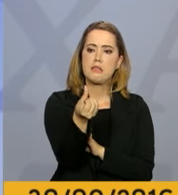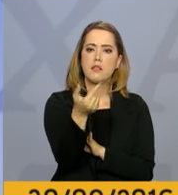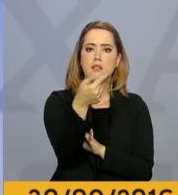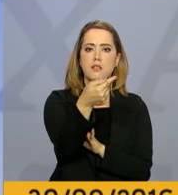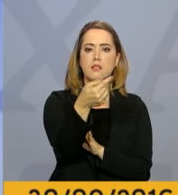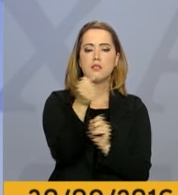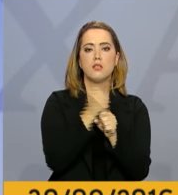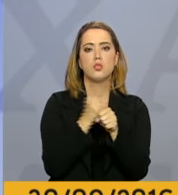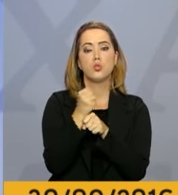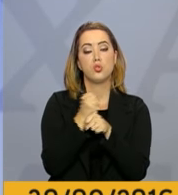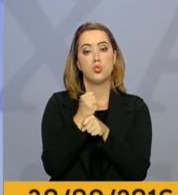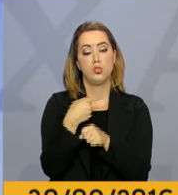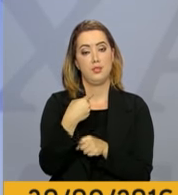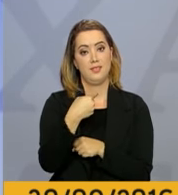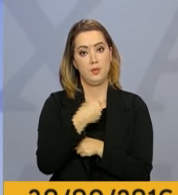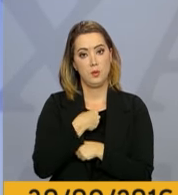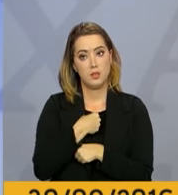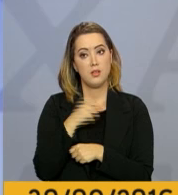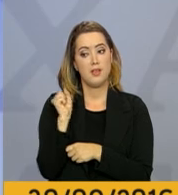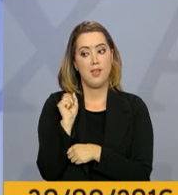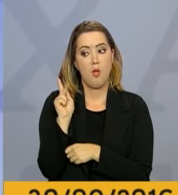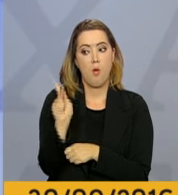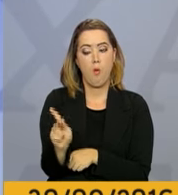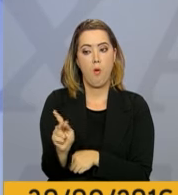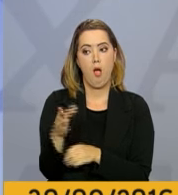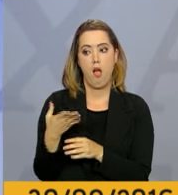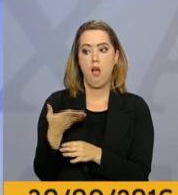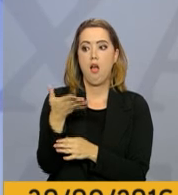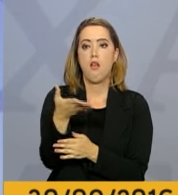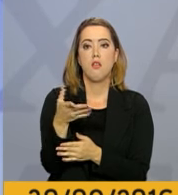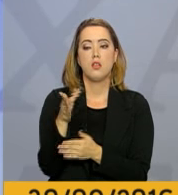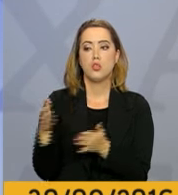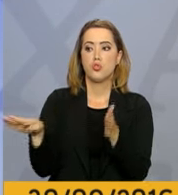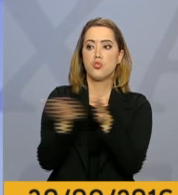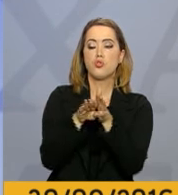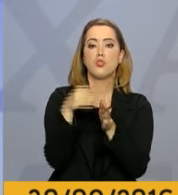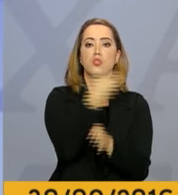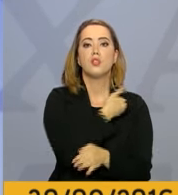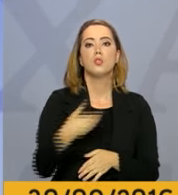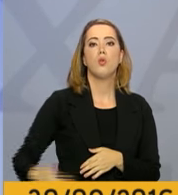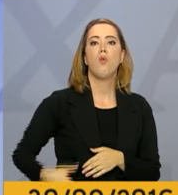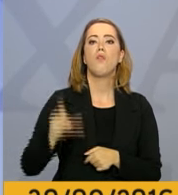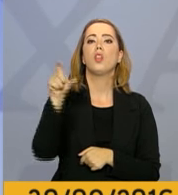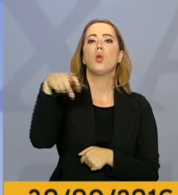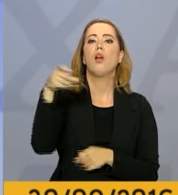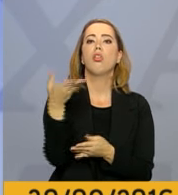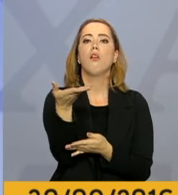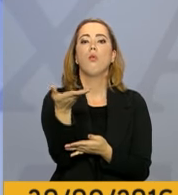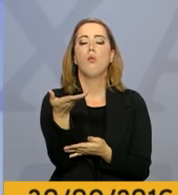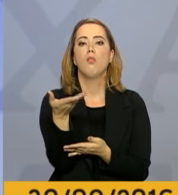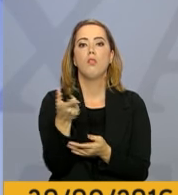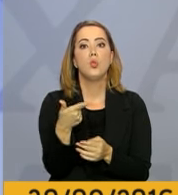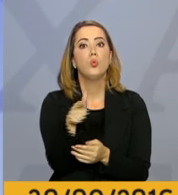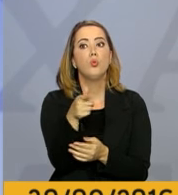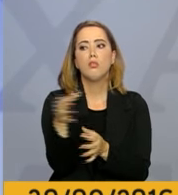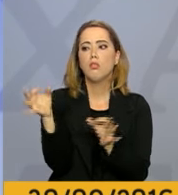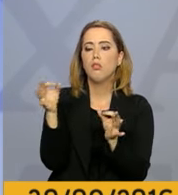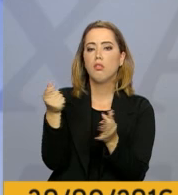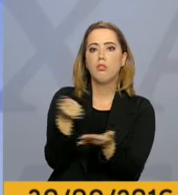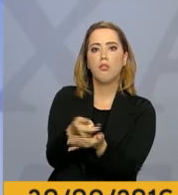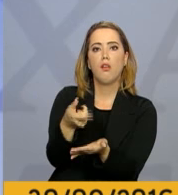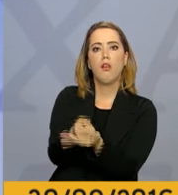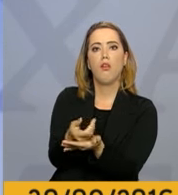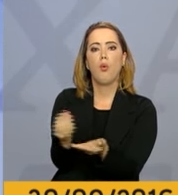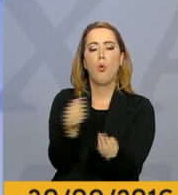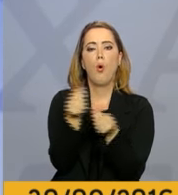6, 7 anos, quando eu, aposentado, for ao governo para receber o meu cartão, o governo não terá dinheiro para pagar.